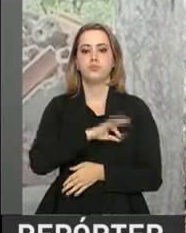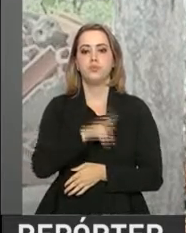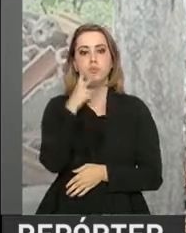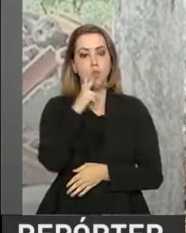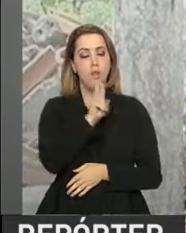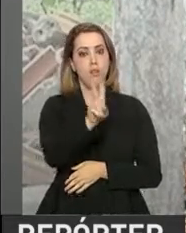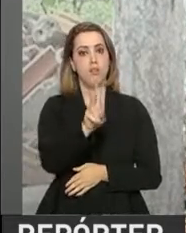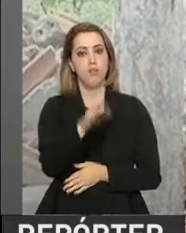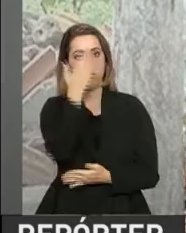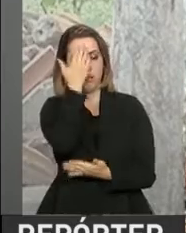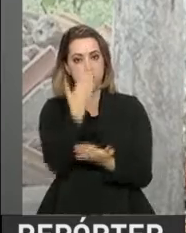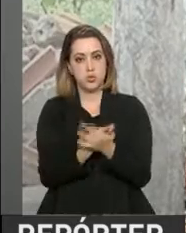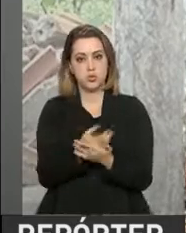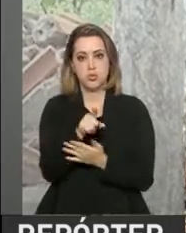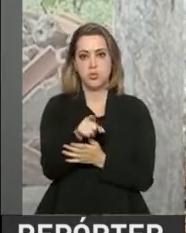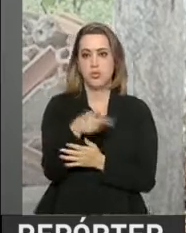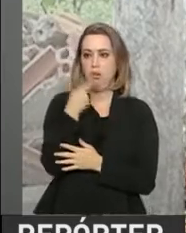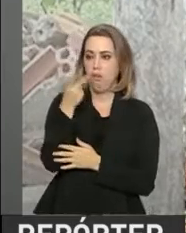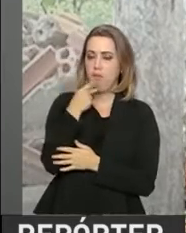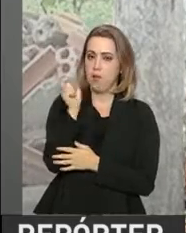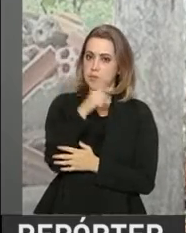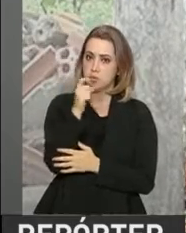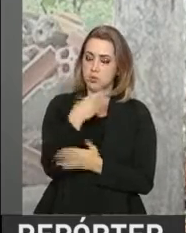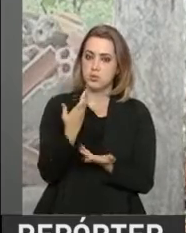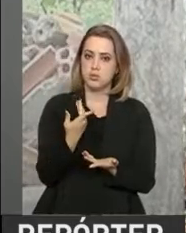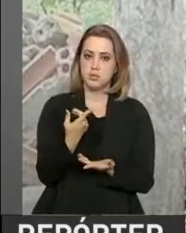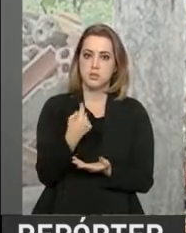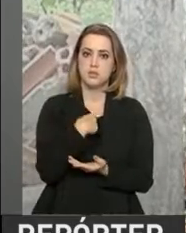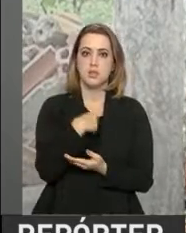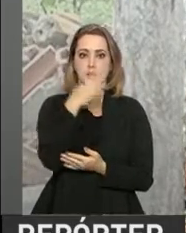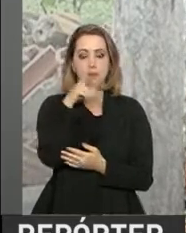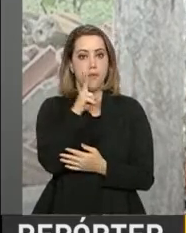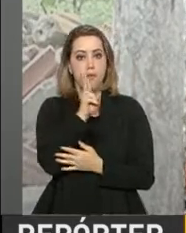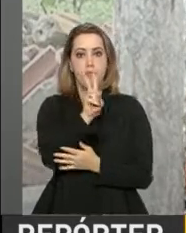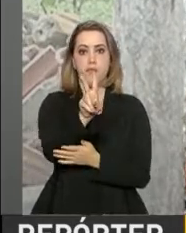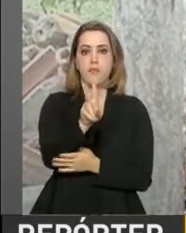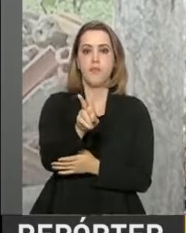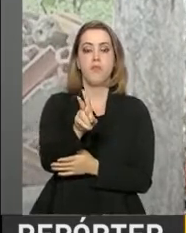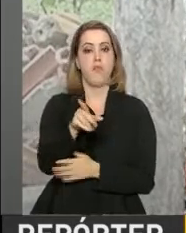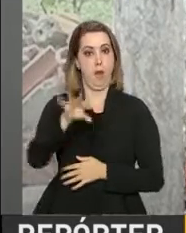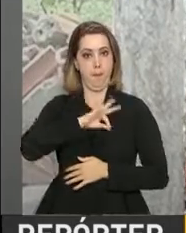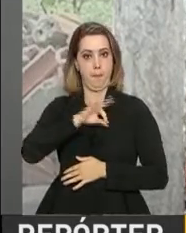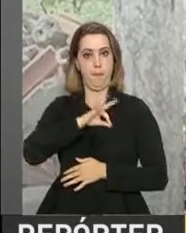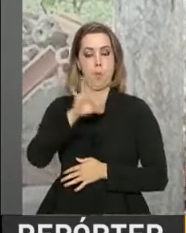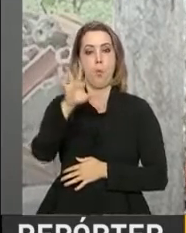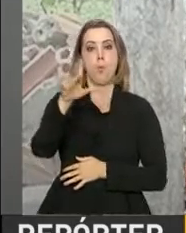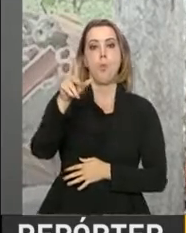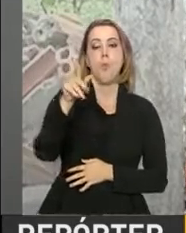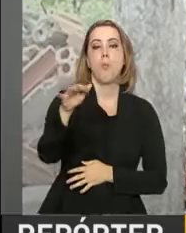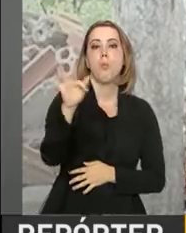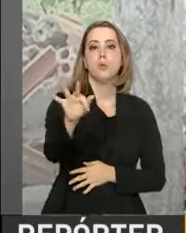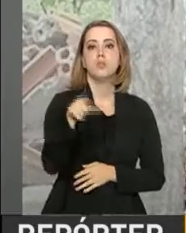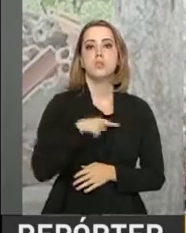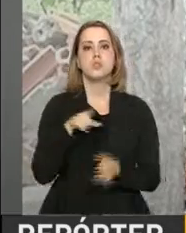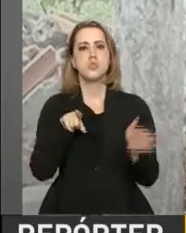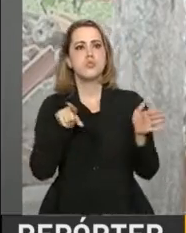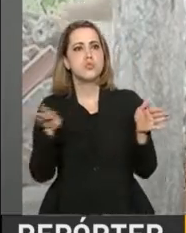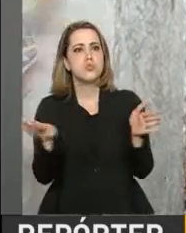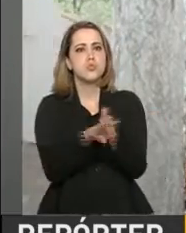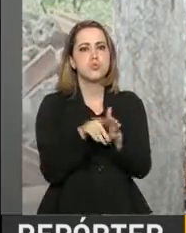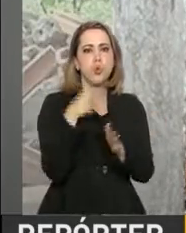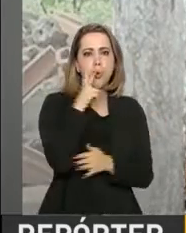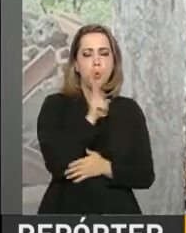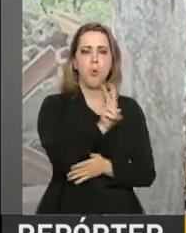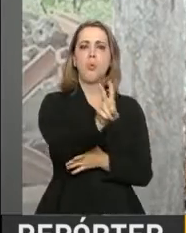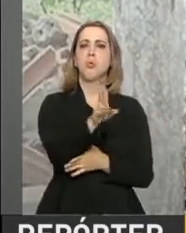o cara contando assim, a pessoa diz, não, os caras podem estar inventando. Mas essa pessoa vê mesmo, quando a Polícia Federal chegou lá dentro, que viu, entendeu?